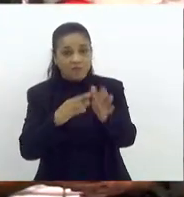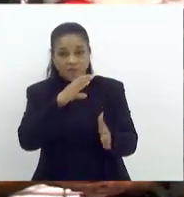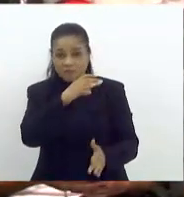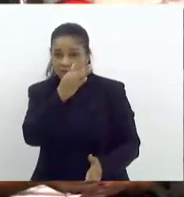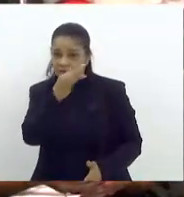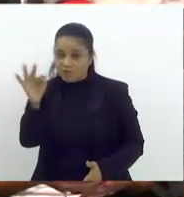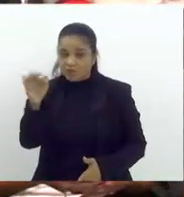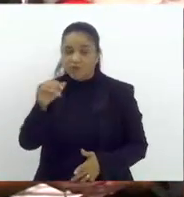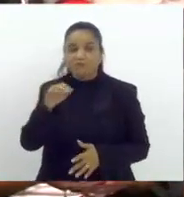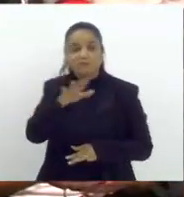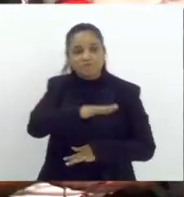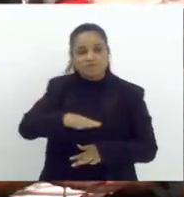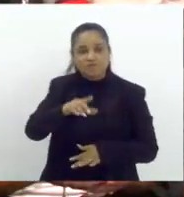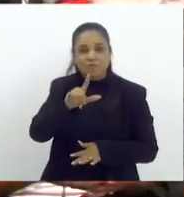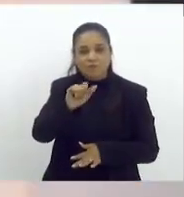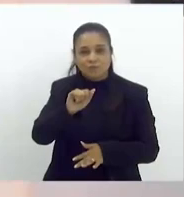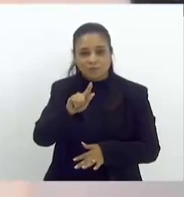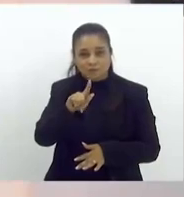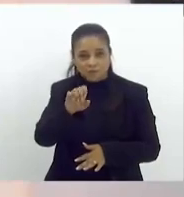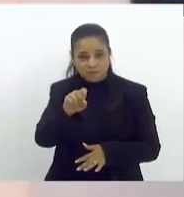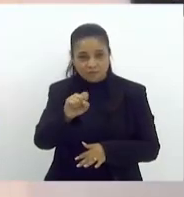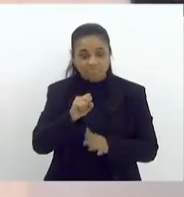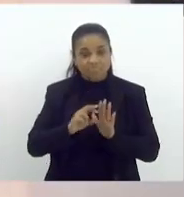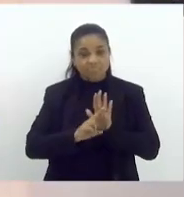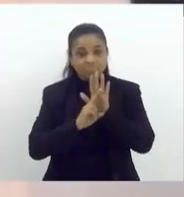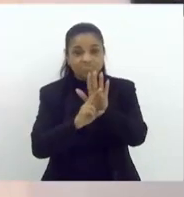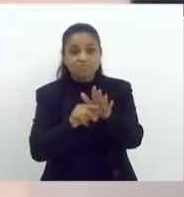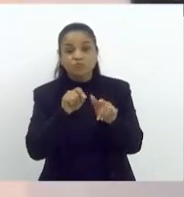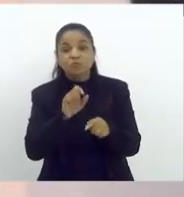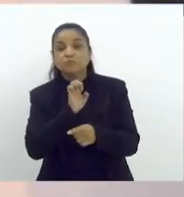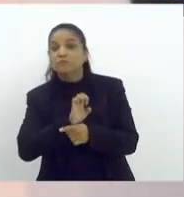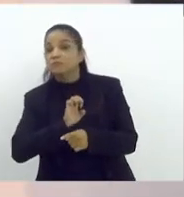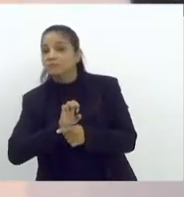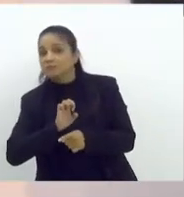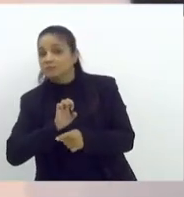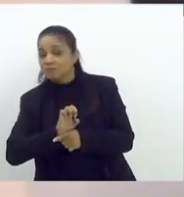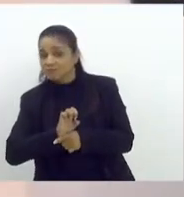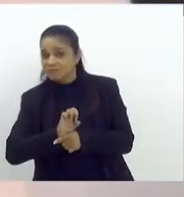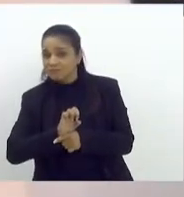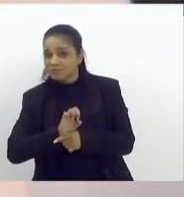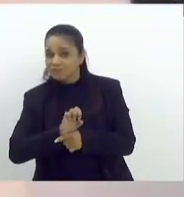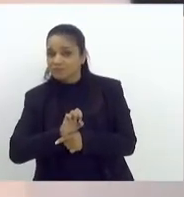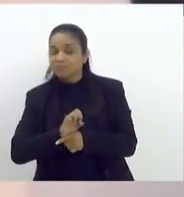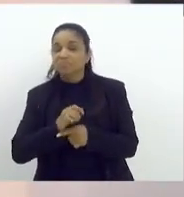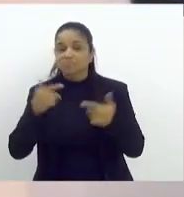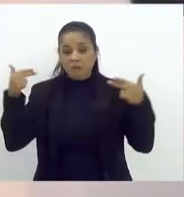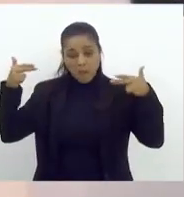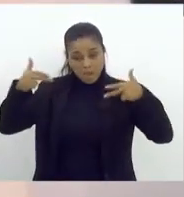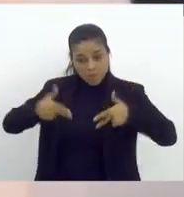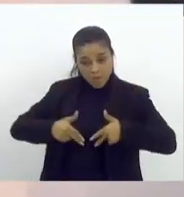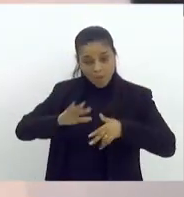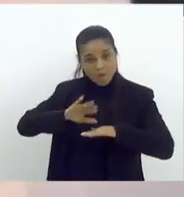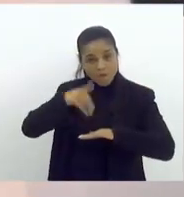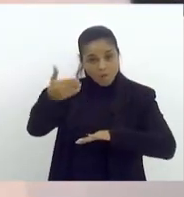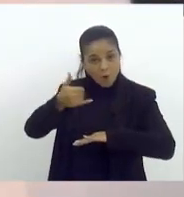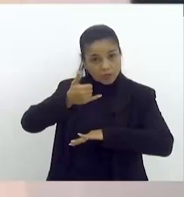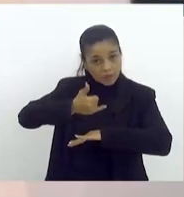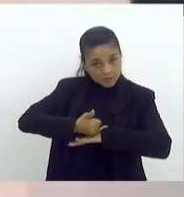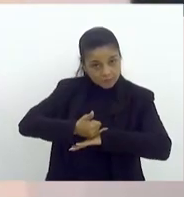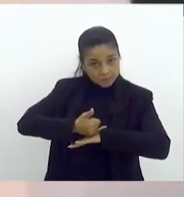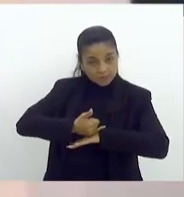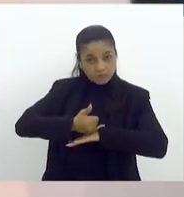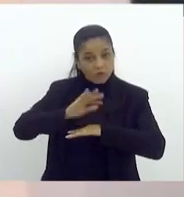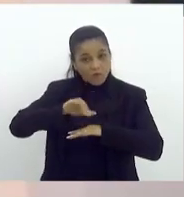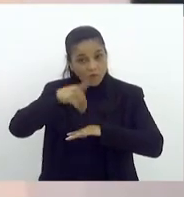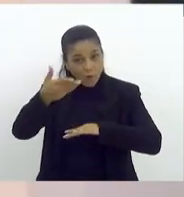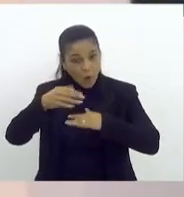dos lagos e entender que a frente é Estadual galera existe hip hop fora da capital existe hip hop